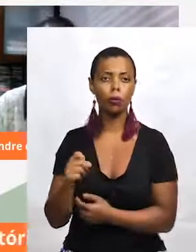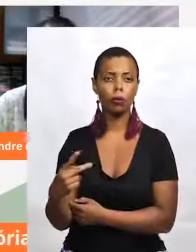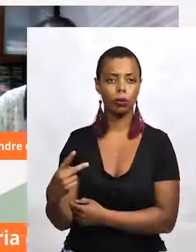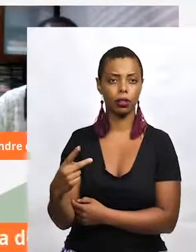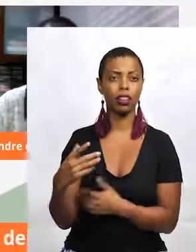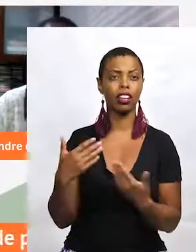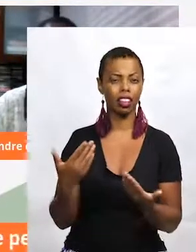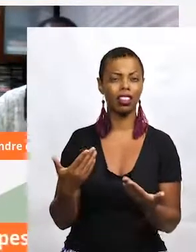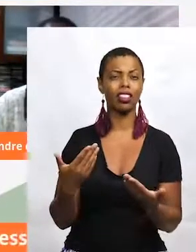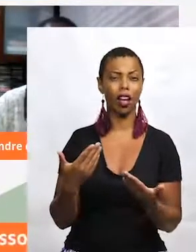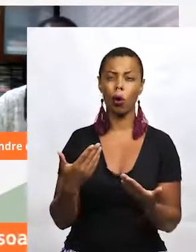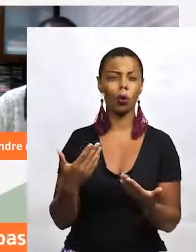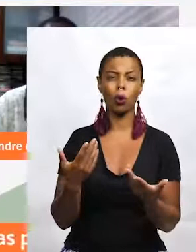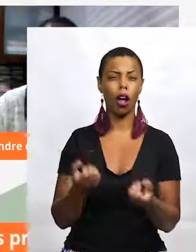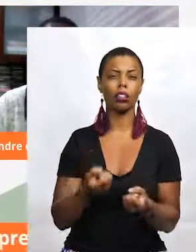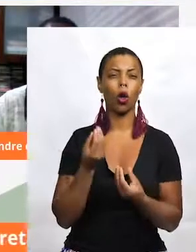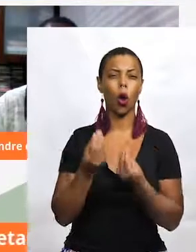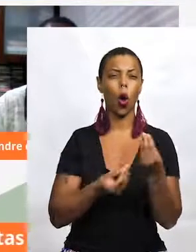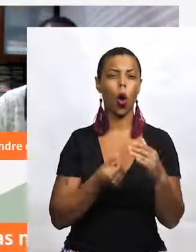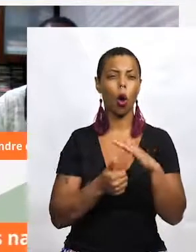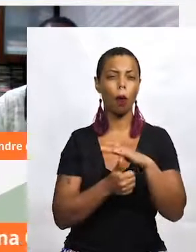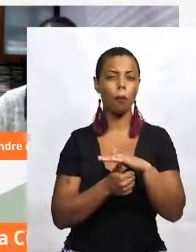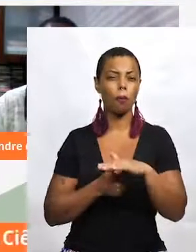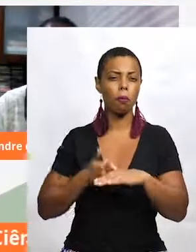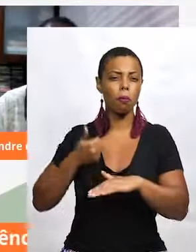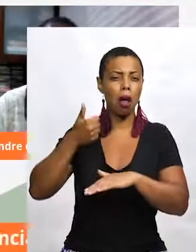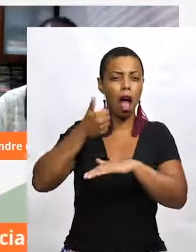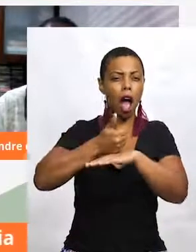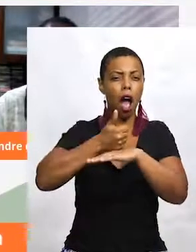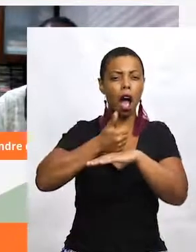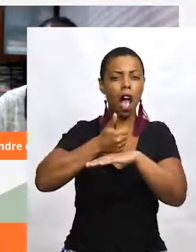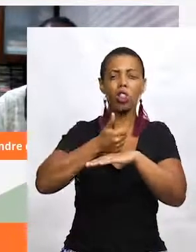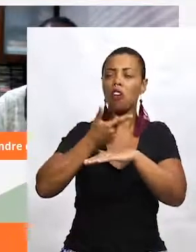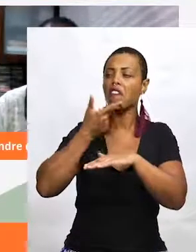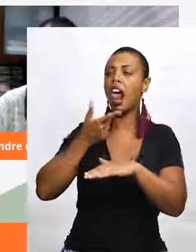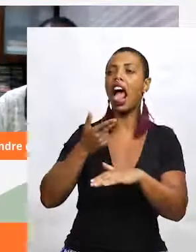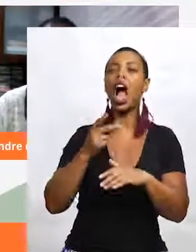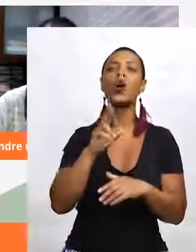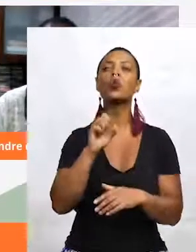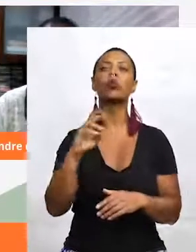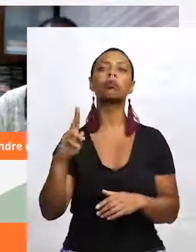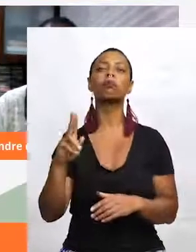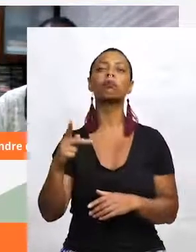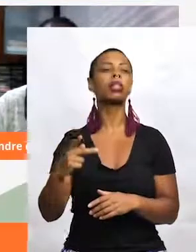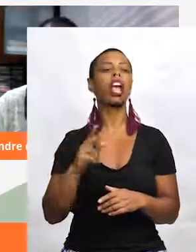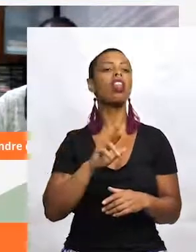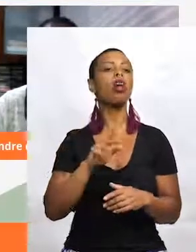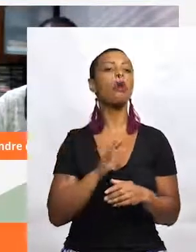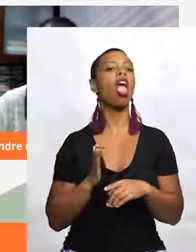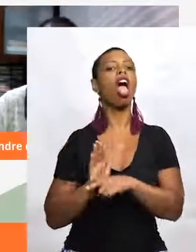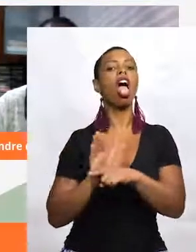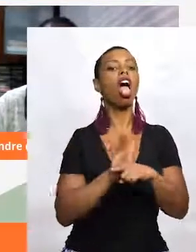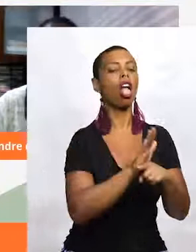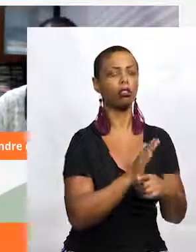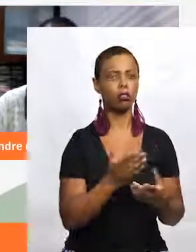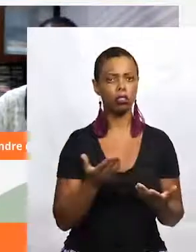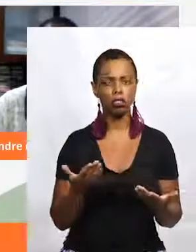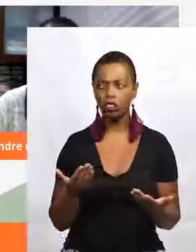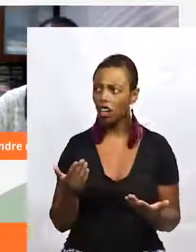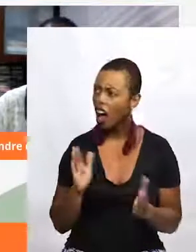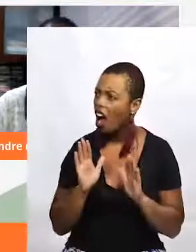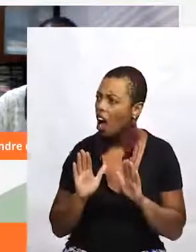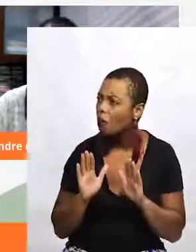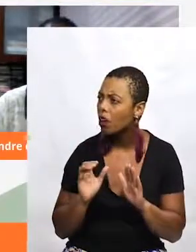que um reitor diga que a USP não é uma entidade assistencialista. Se nós estamos abrindo as portas, ainda que a revelia, né, para